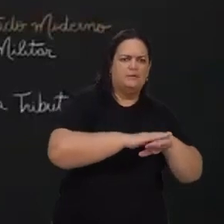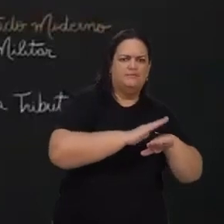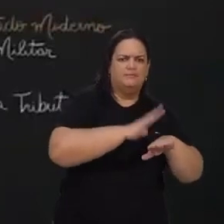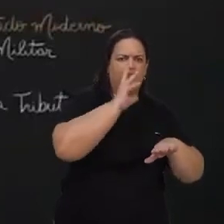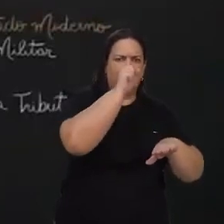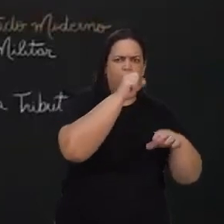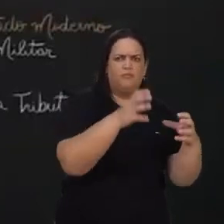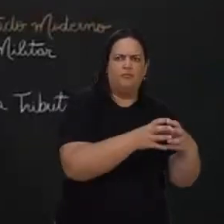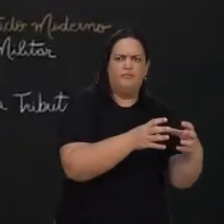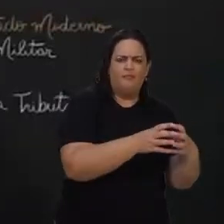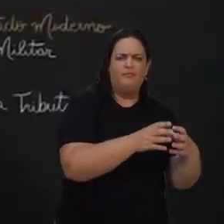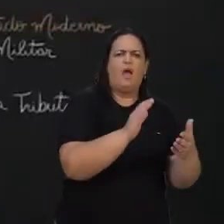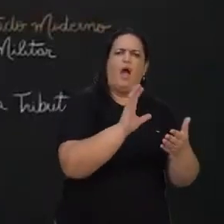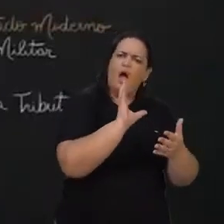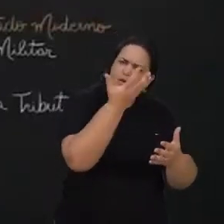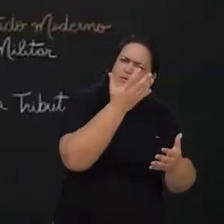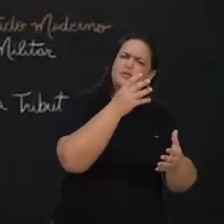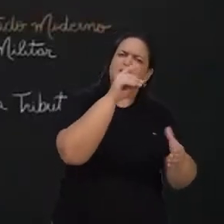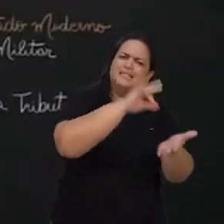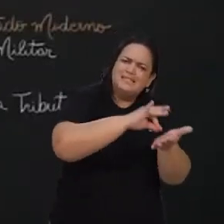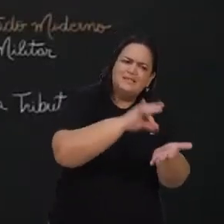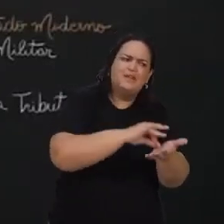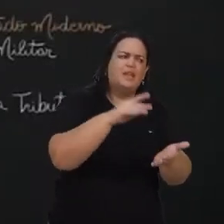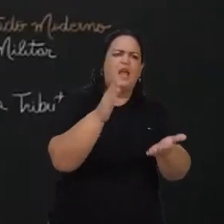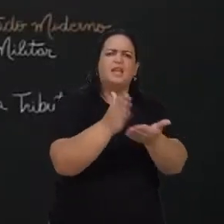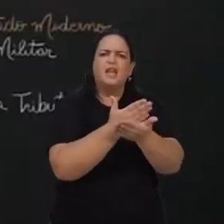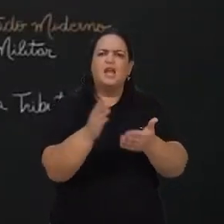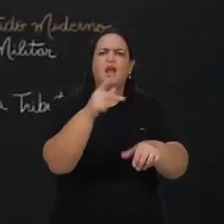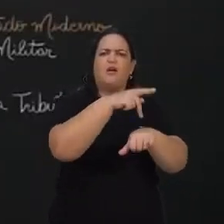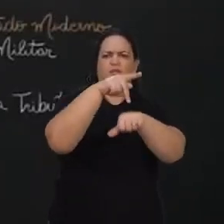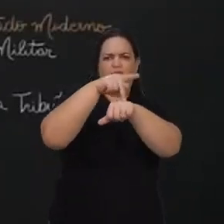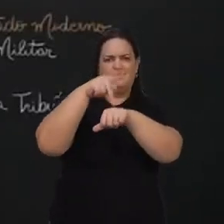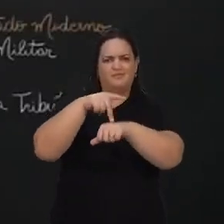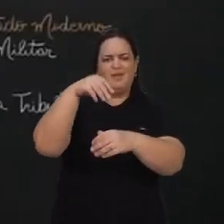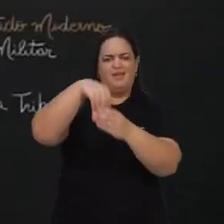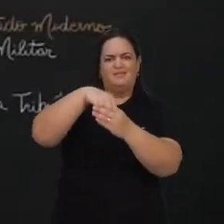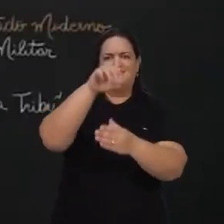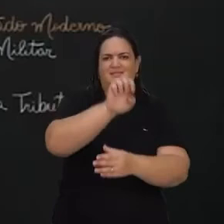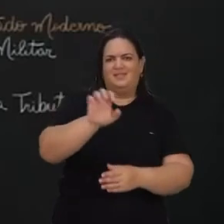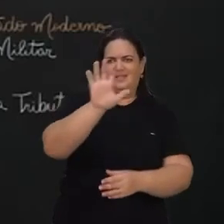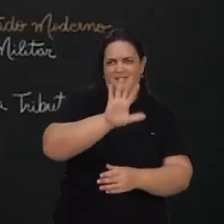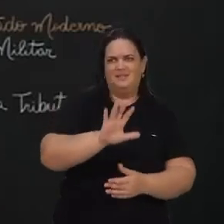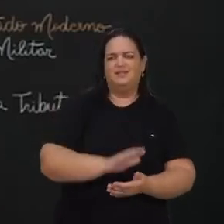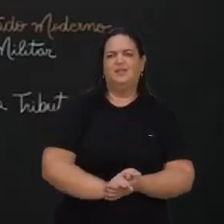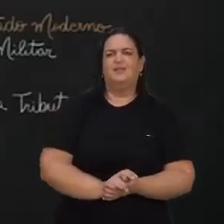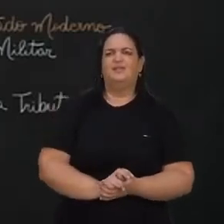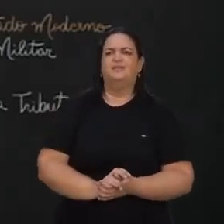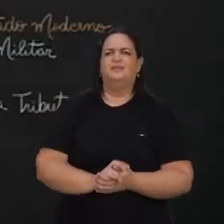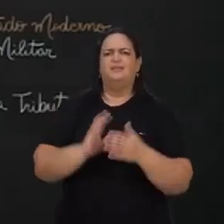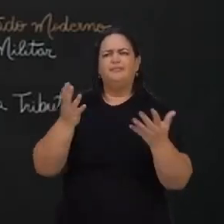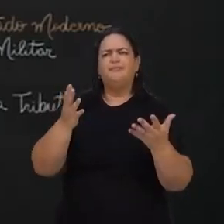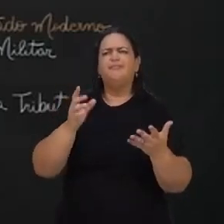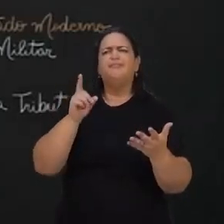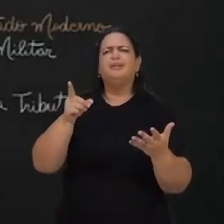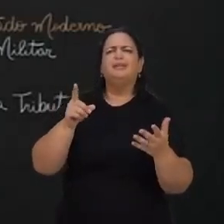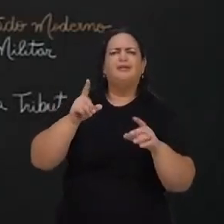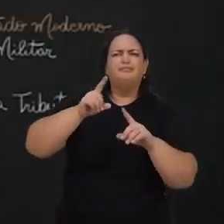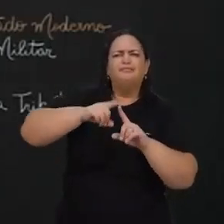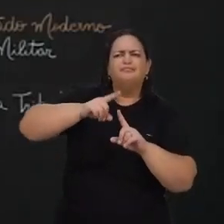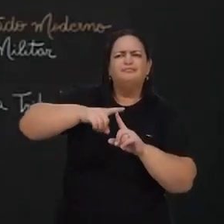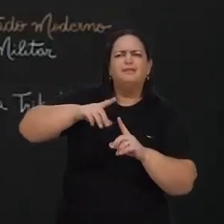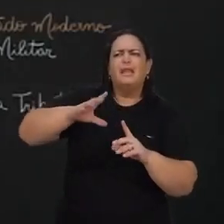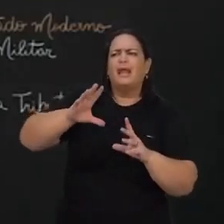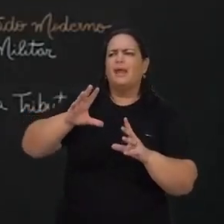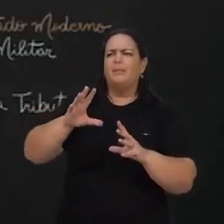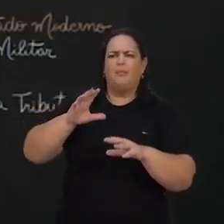em alguns países da Europa, ainda que em momentos distintos, no início da Idade Moderna. Essa configuração onde existe